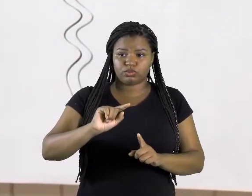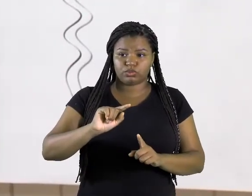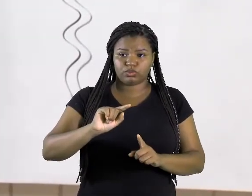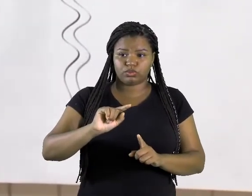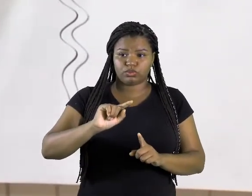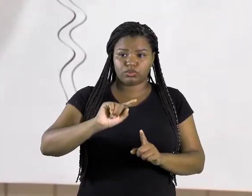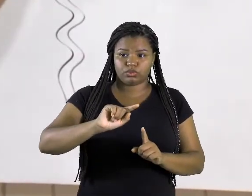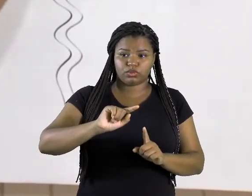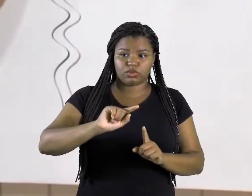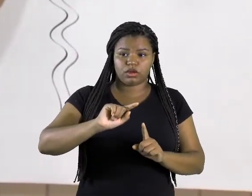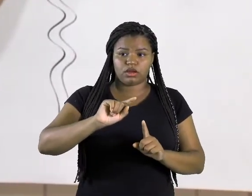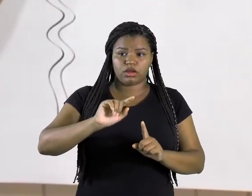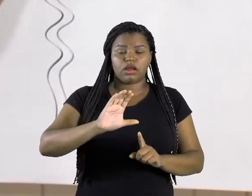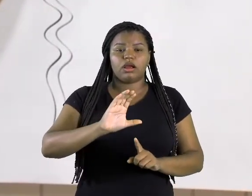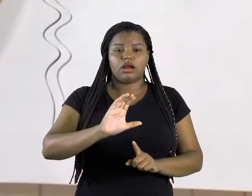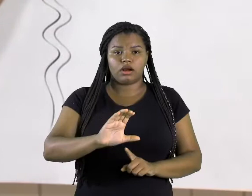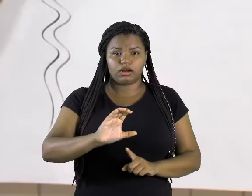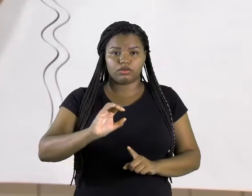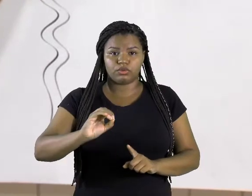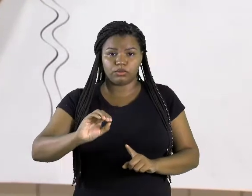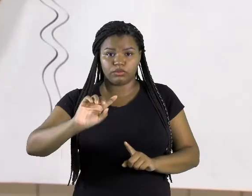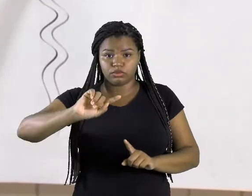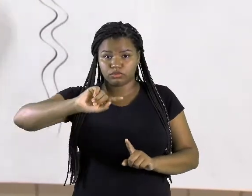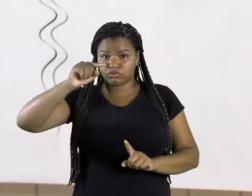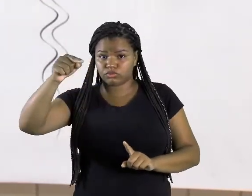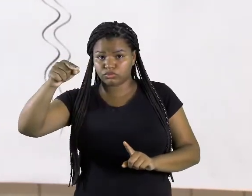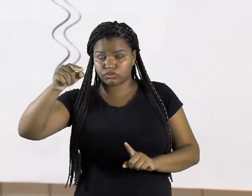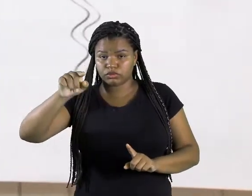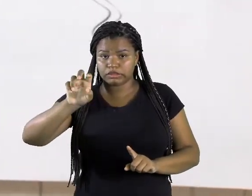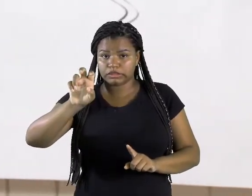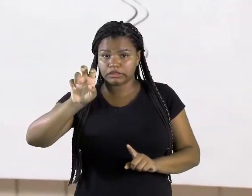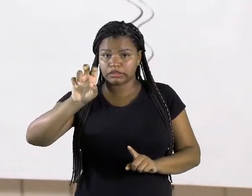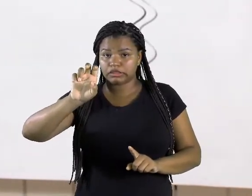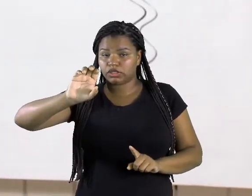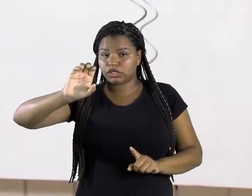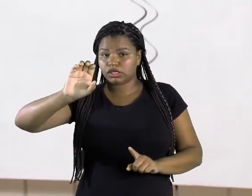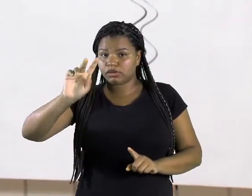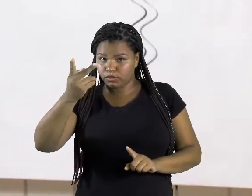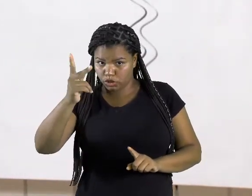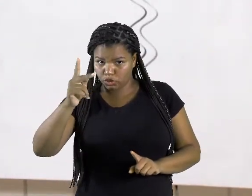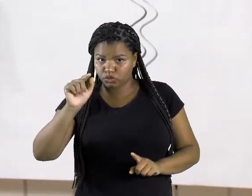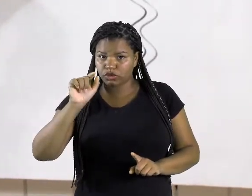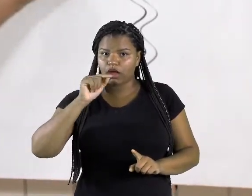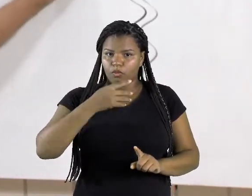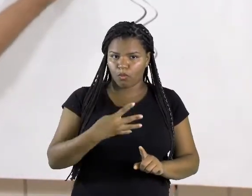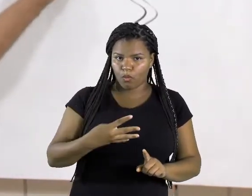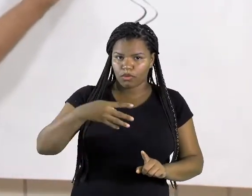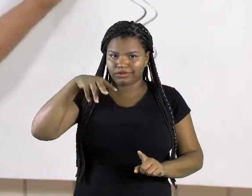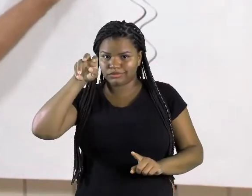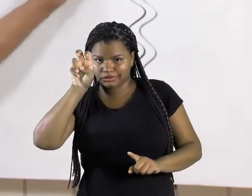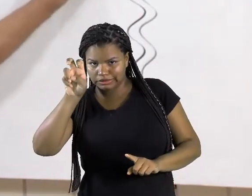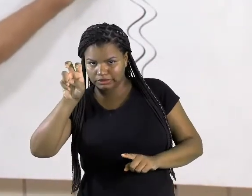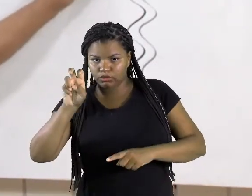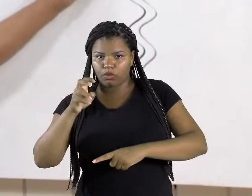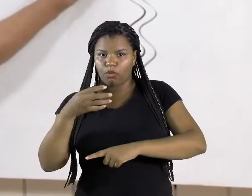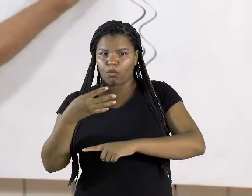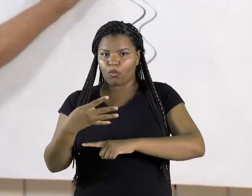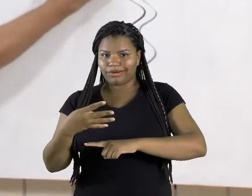oposto sobre hipotenusa, 4 sobre 5. Agora, vamos pensar no cosseno de